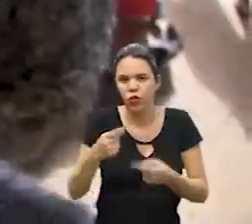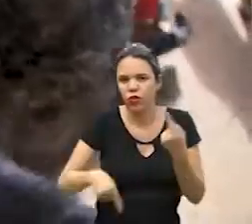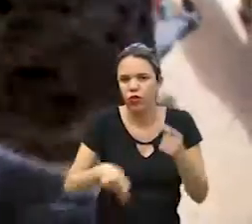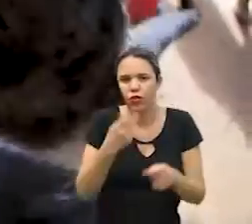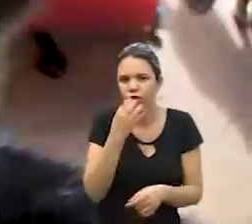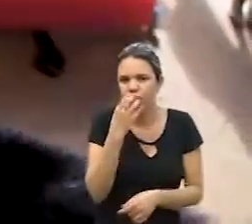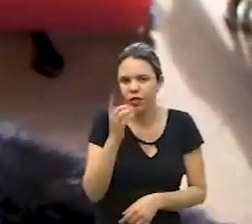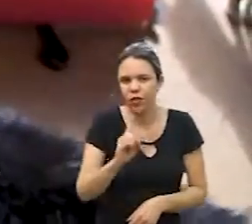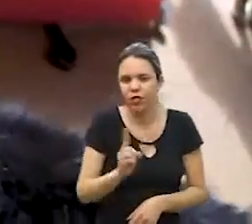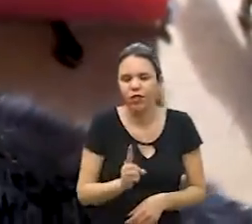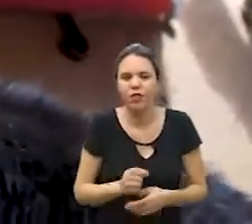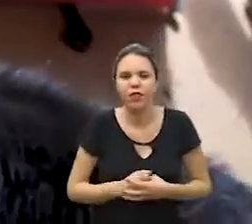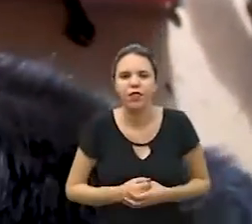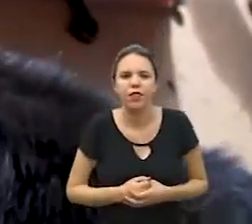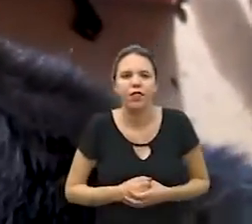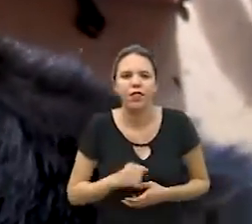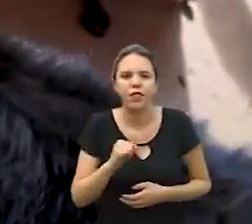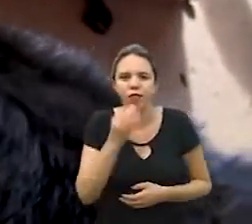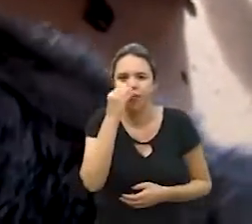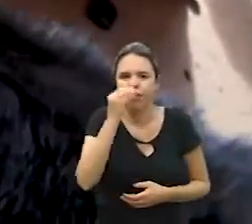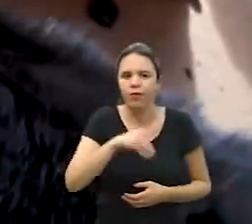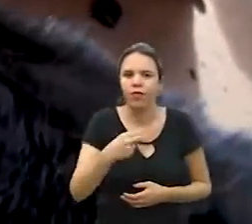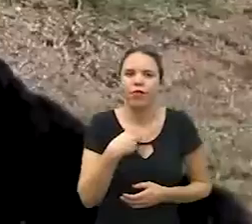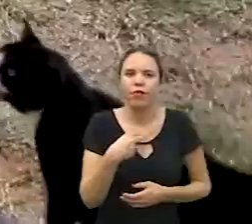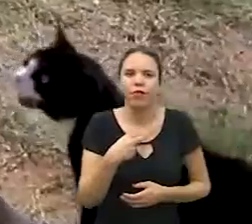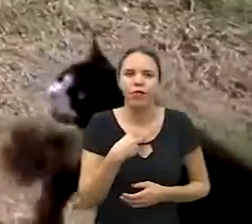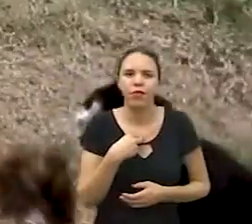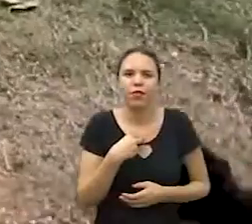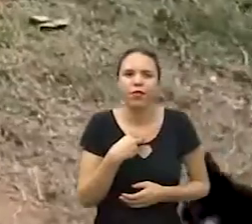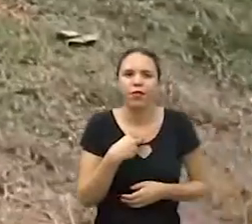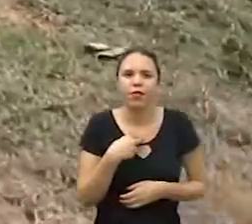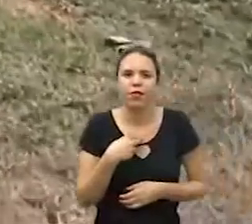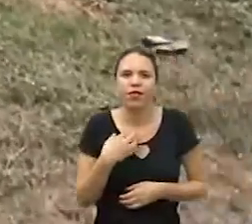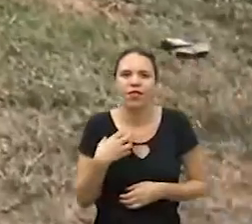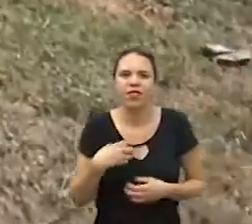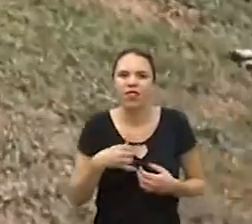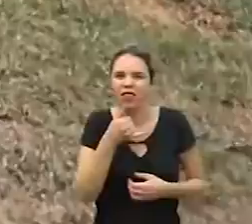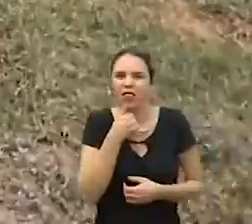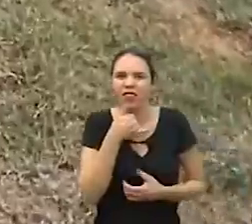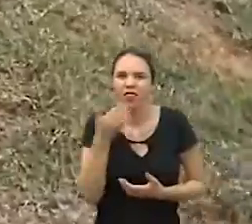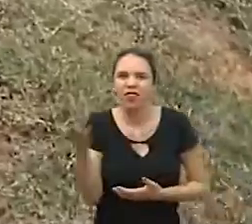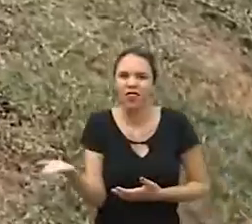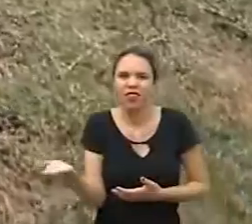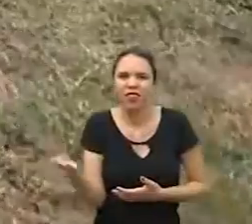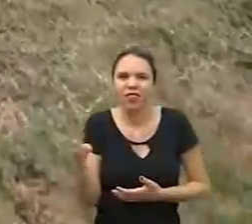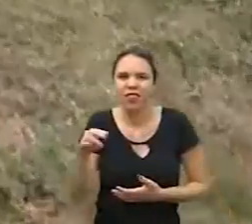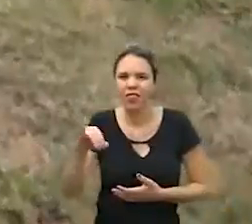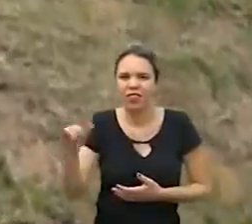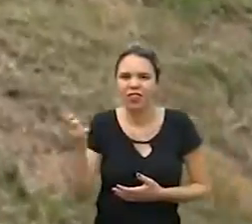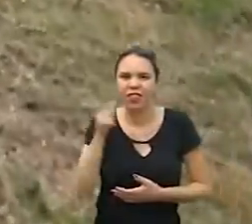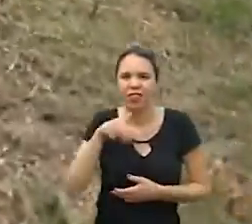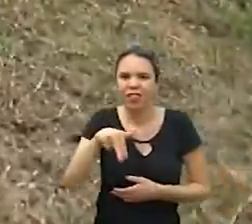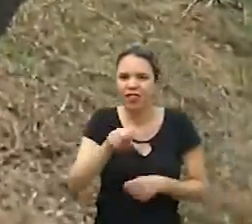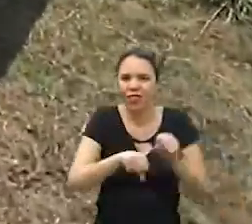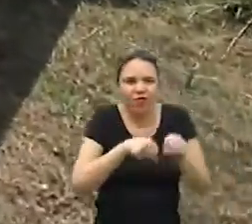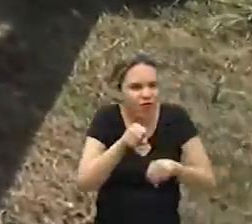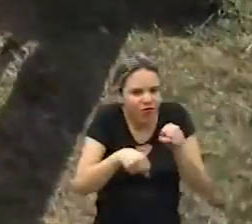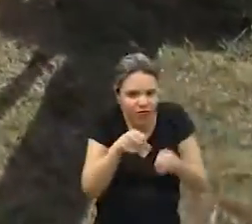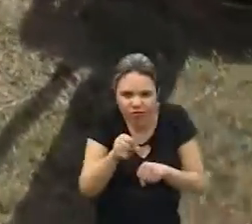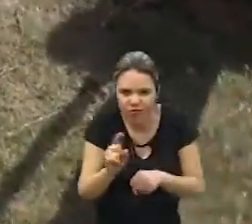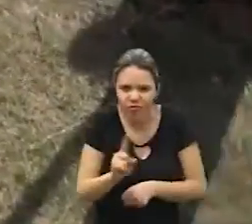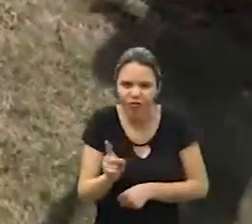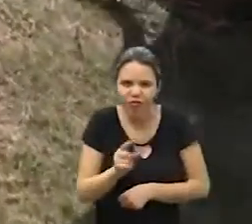que não é para ela. Mas ai se negar, ela fica dodói. Tadinha da Mia, nem consegue